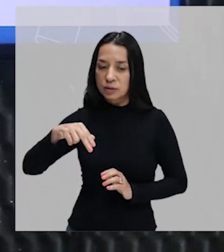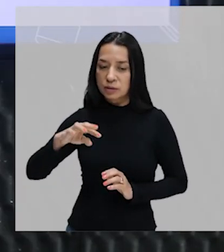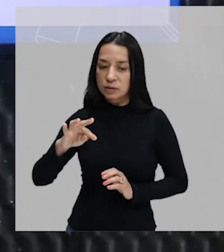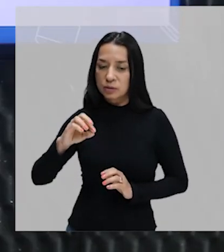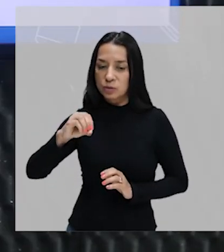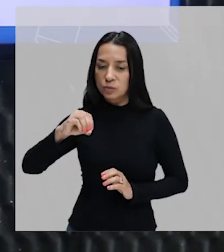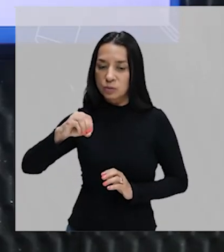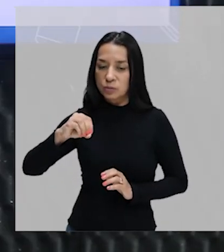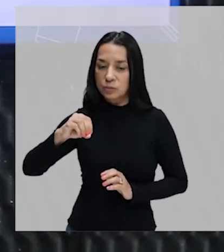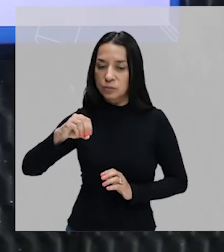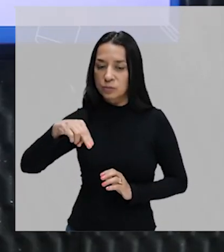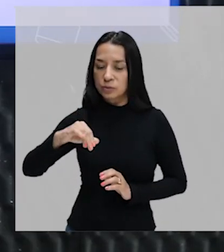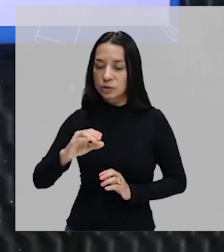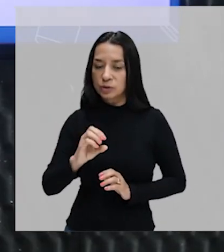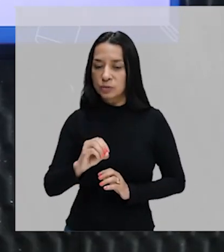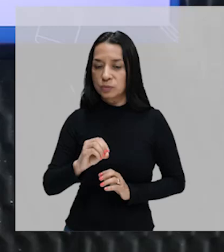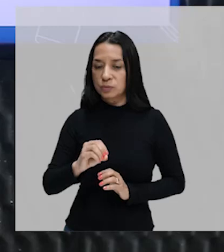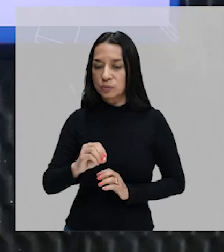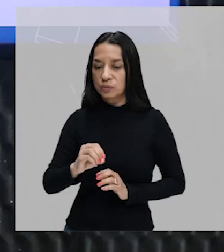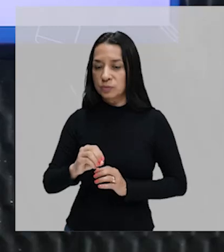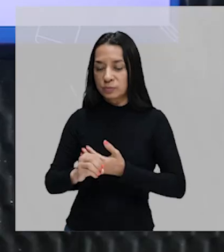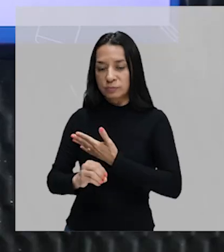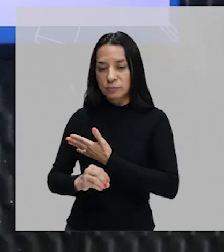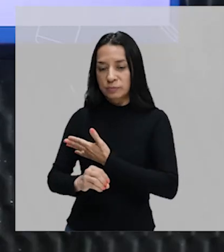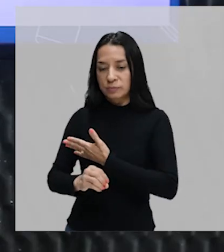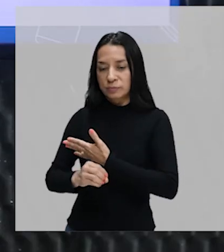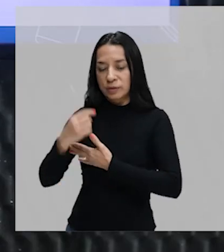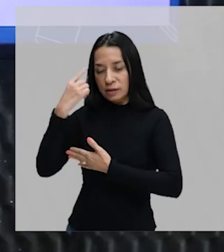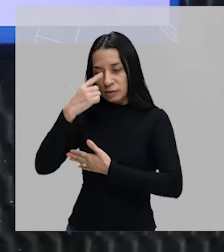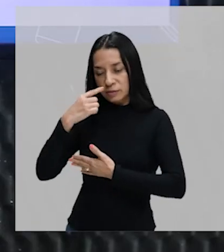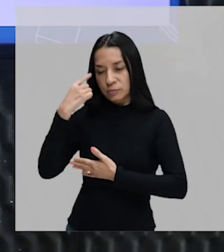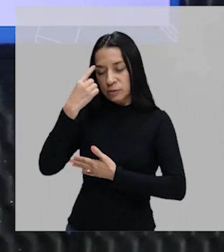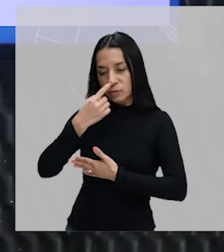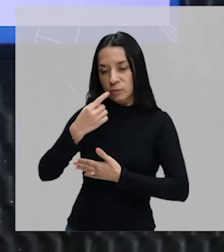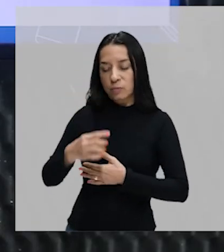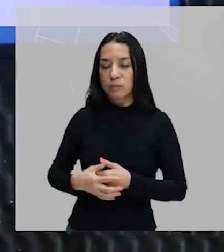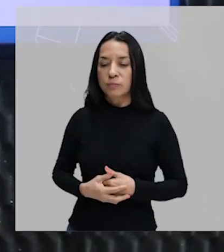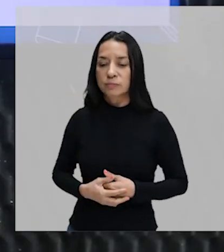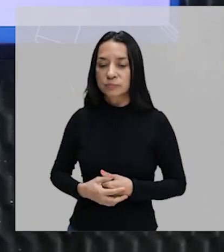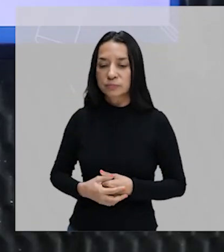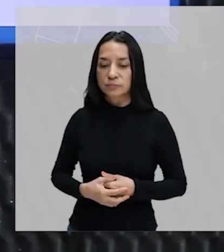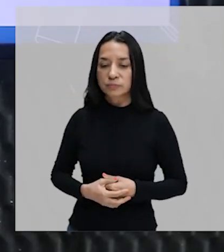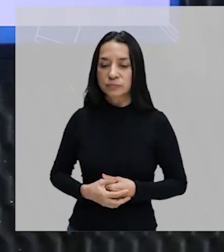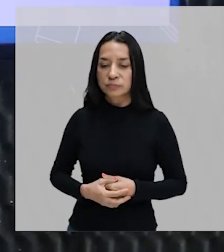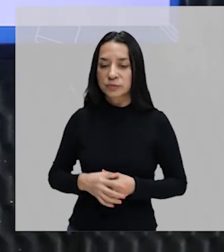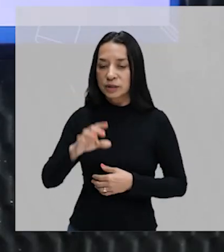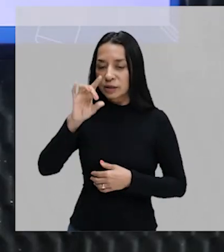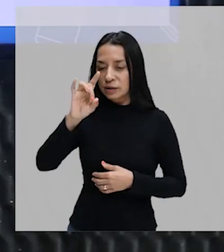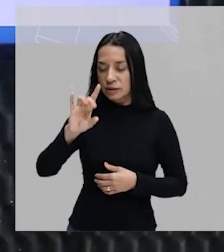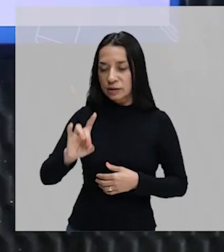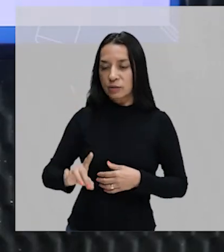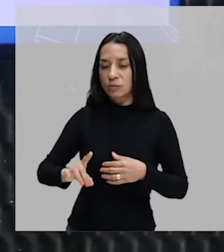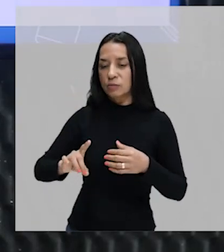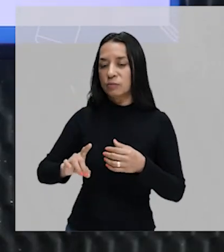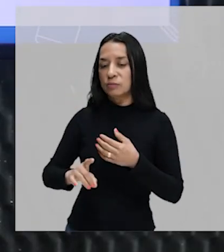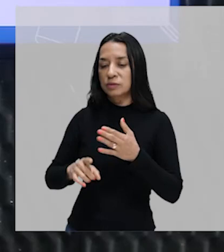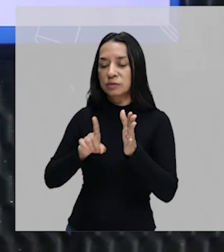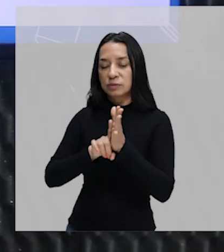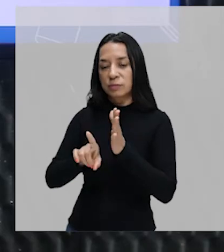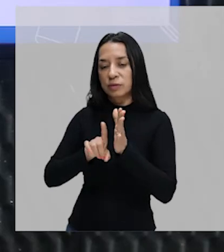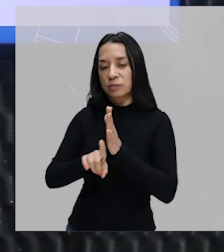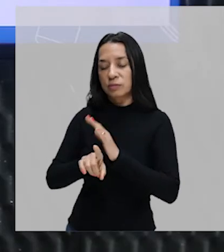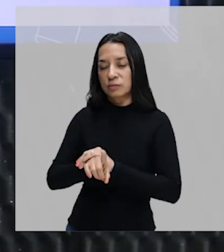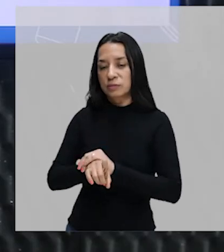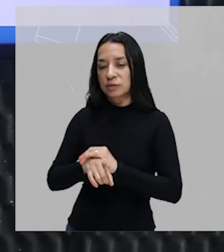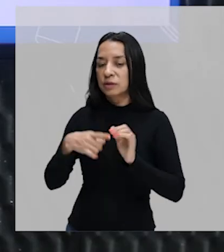Es espanhol. É espanhol. Então, aqui, cada uma dessas perguntas, eu